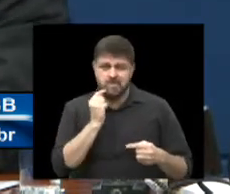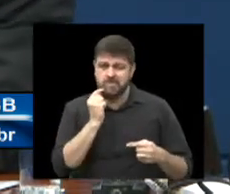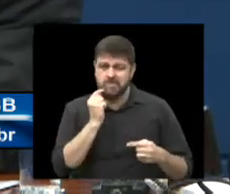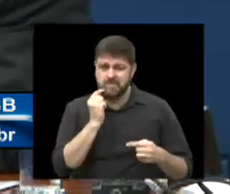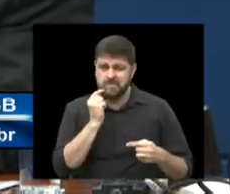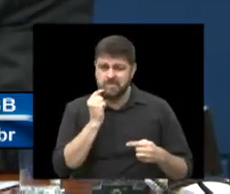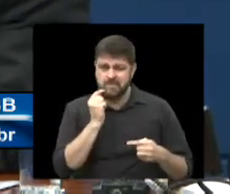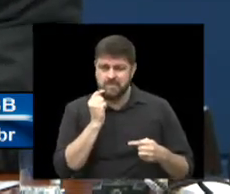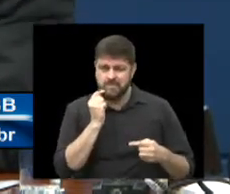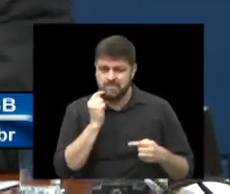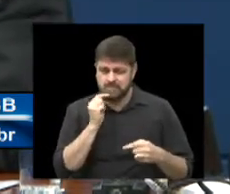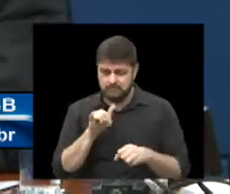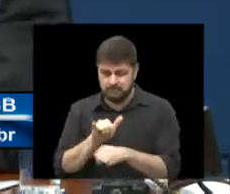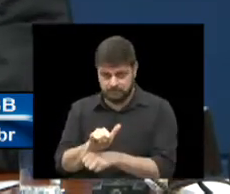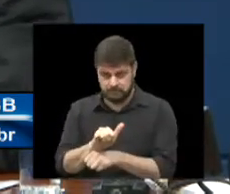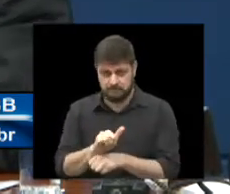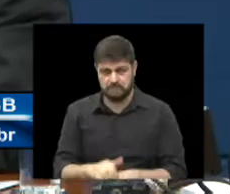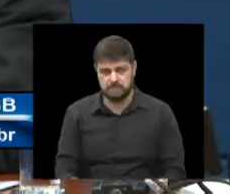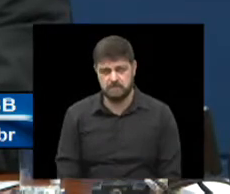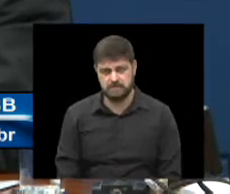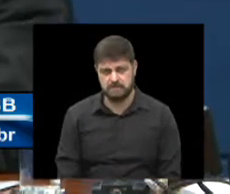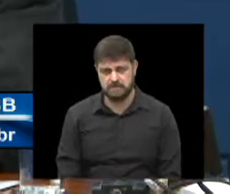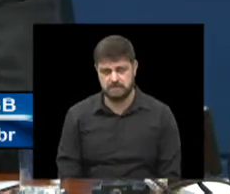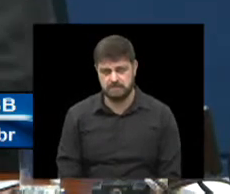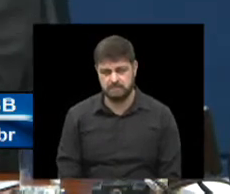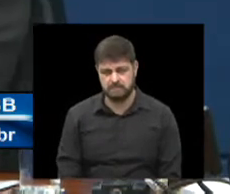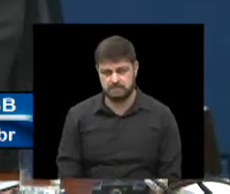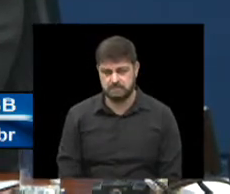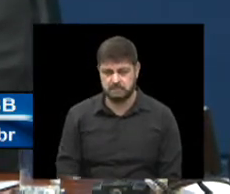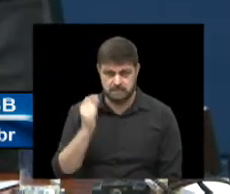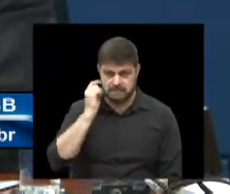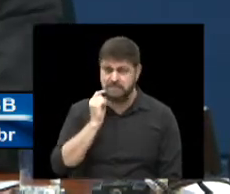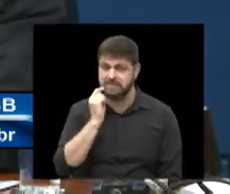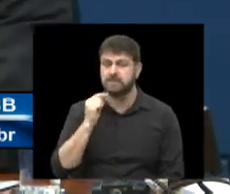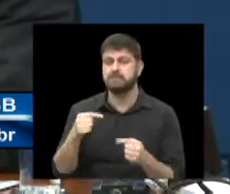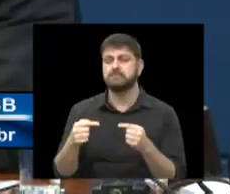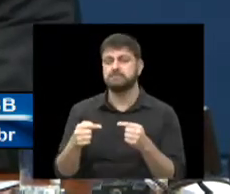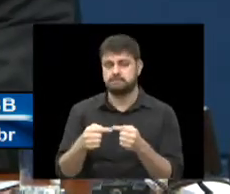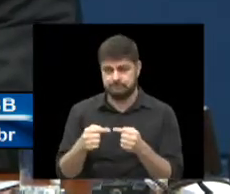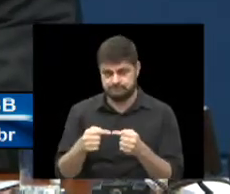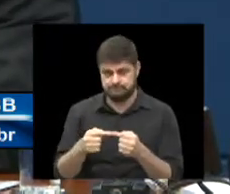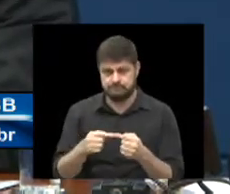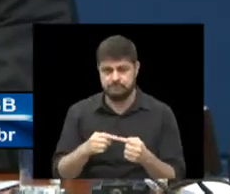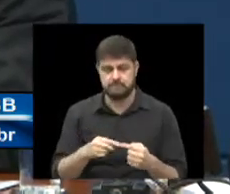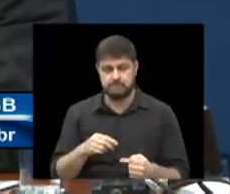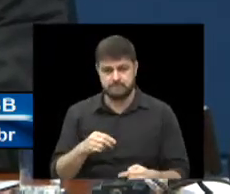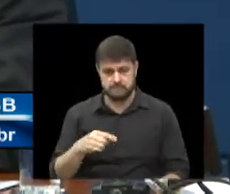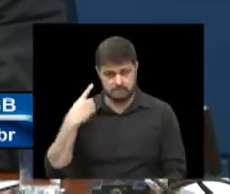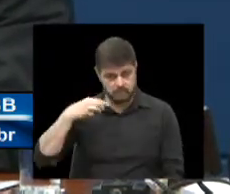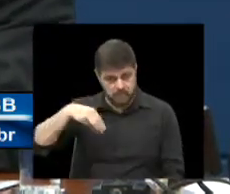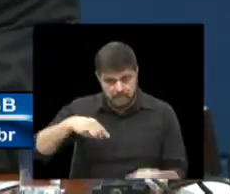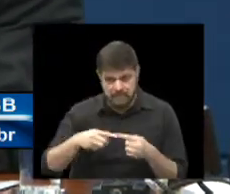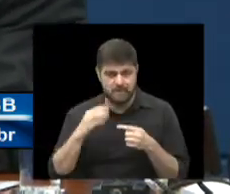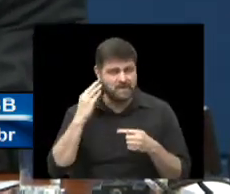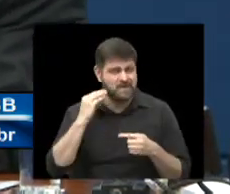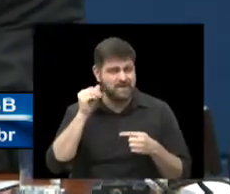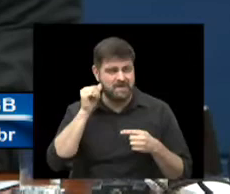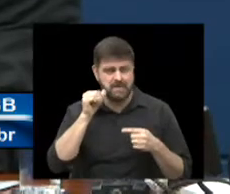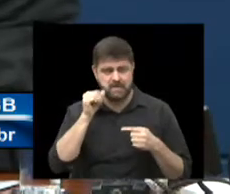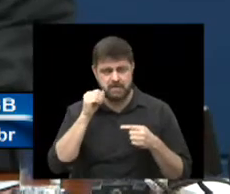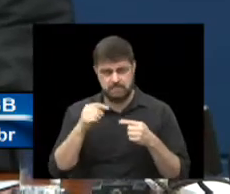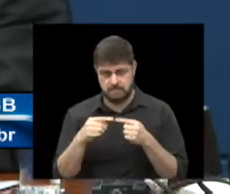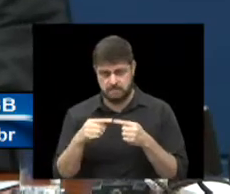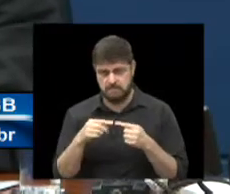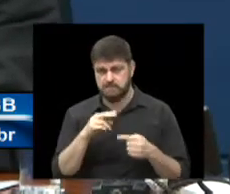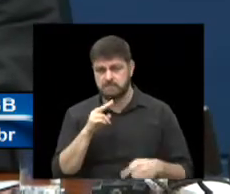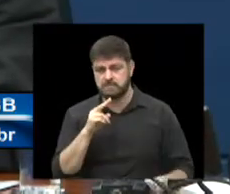Silva, ausente. Sim. Marcelo Silva, sim. Marcos Bernardelli, sim. Mariana Conte,